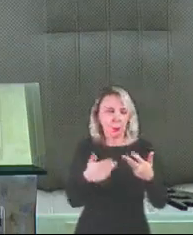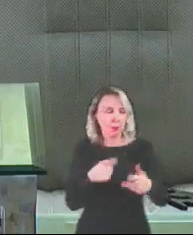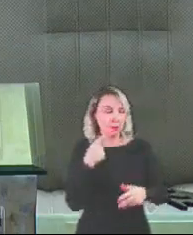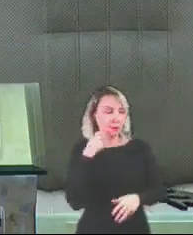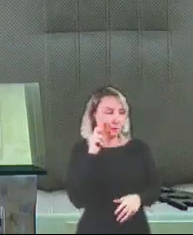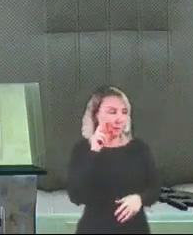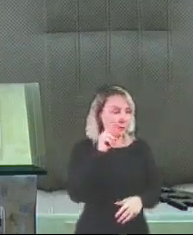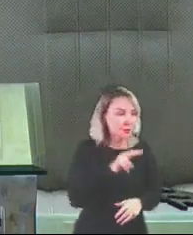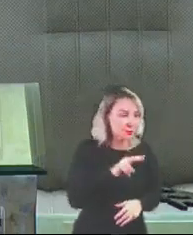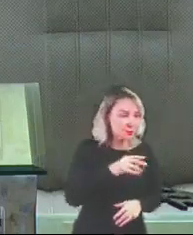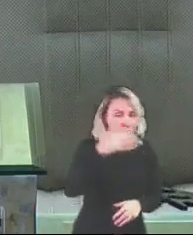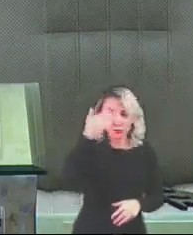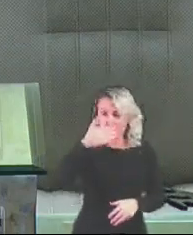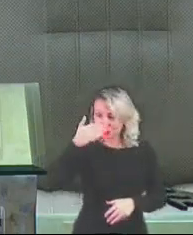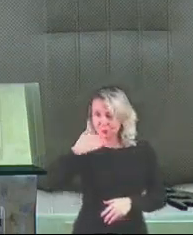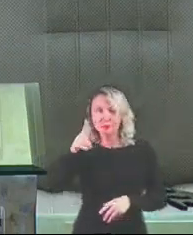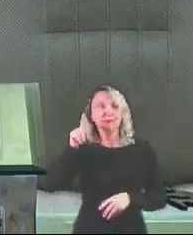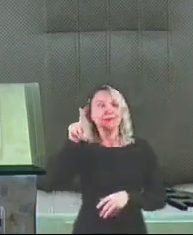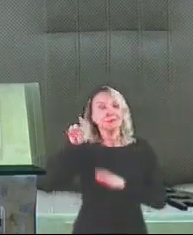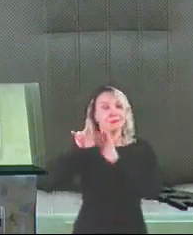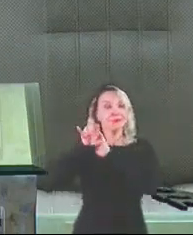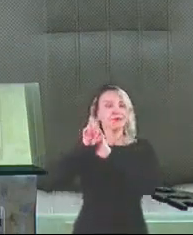invisíveis. Os anos se passam,